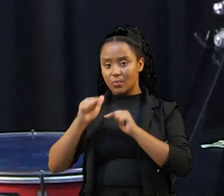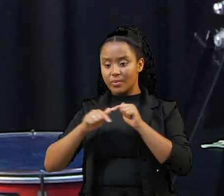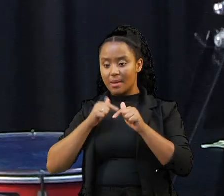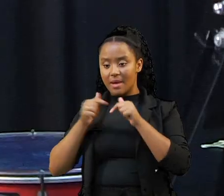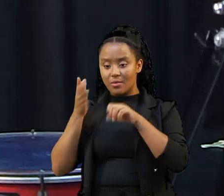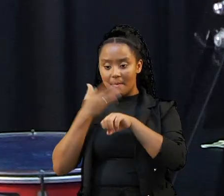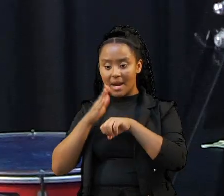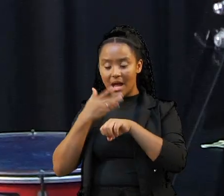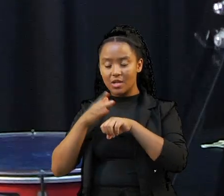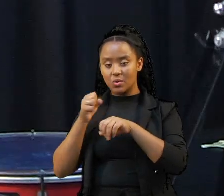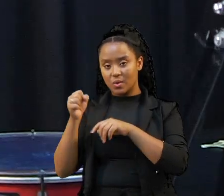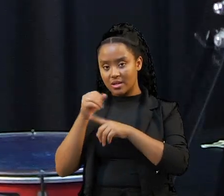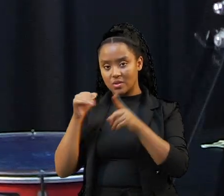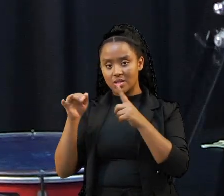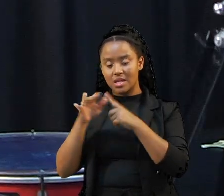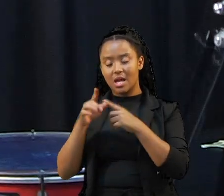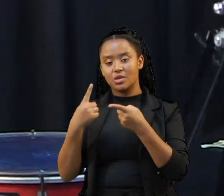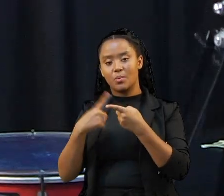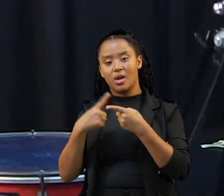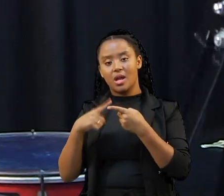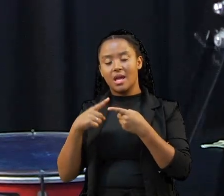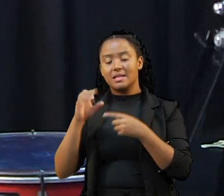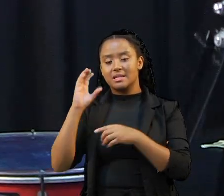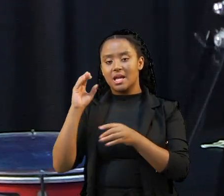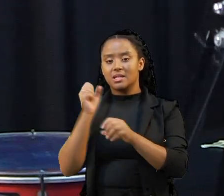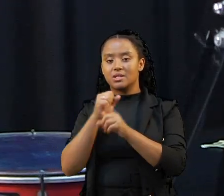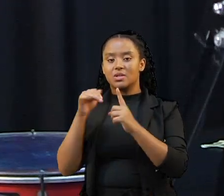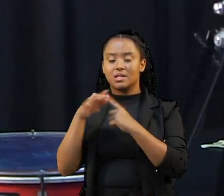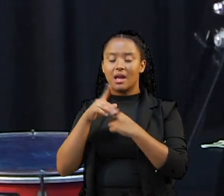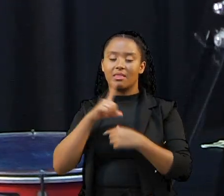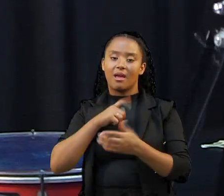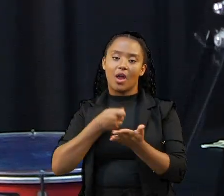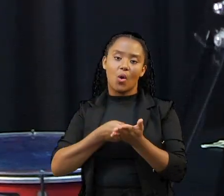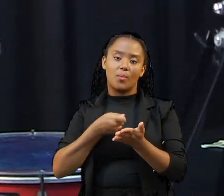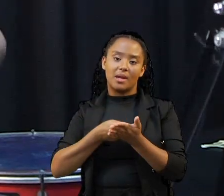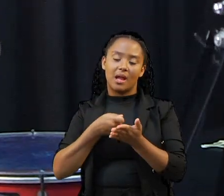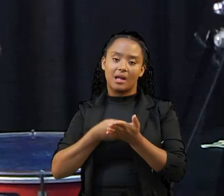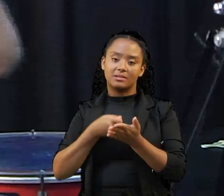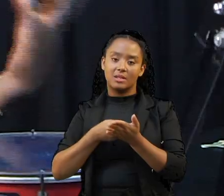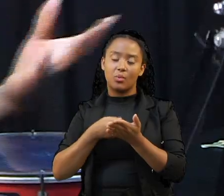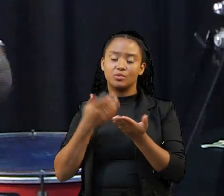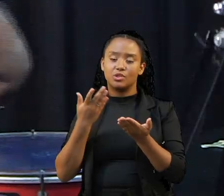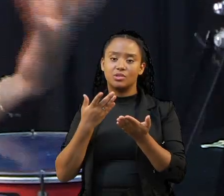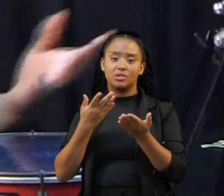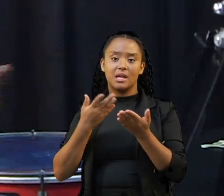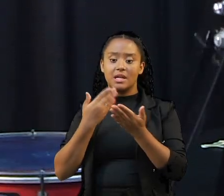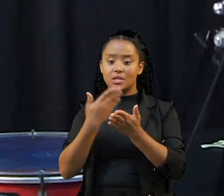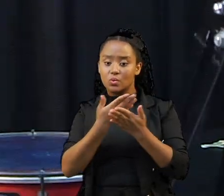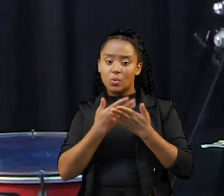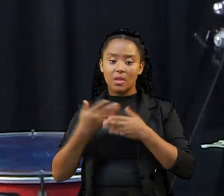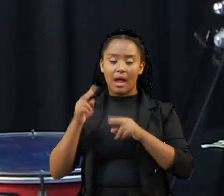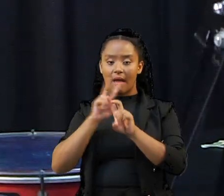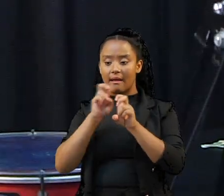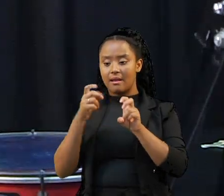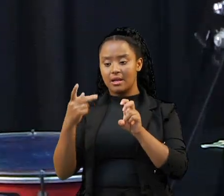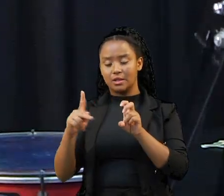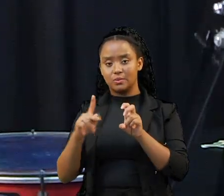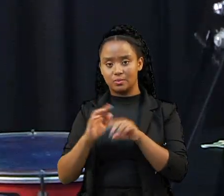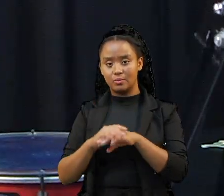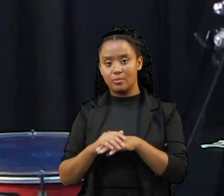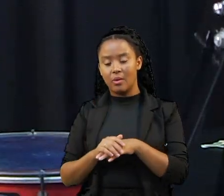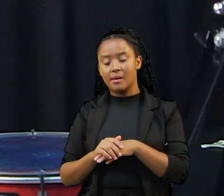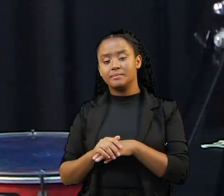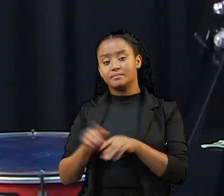mais efetivo na sociedade, porque ciência social, basicamente, tem a obrigação de documentar, de estudar aquilo, né? A gente também